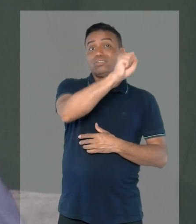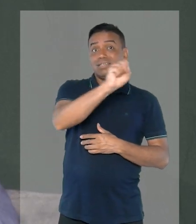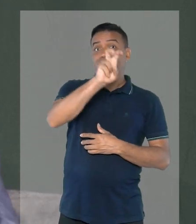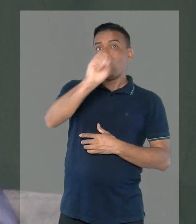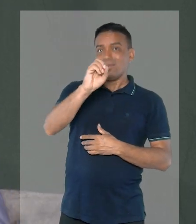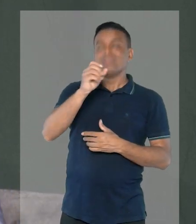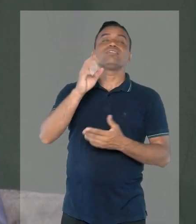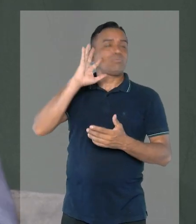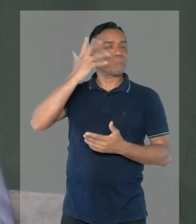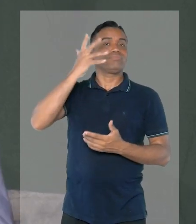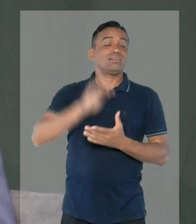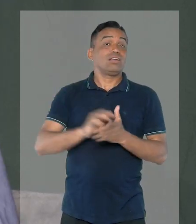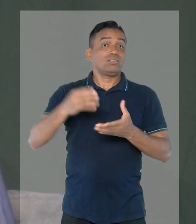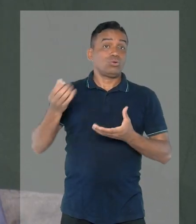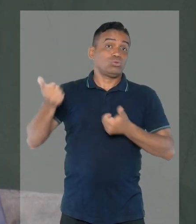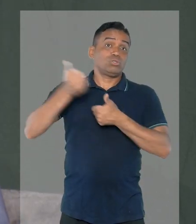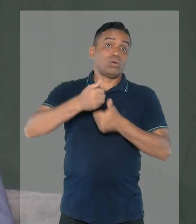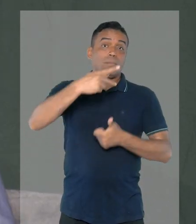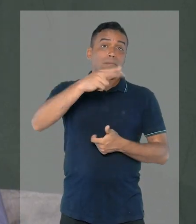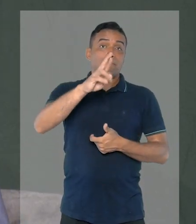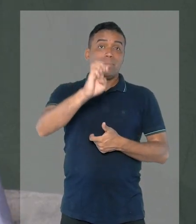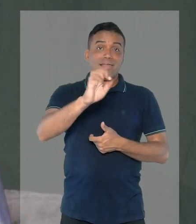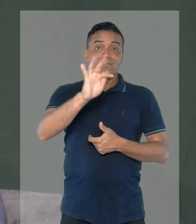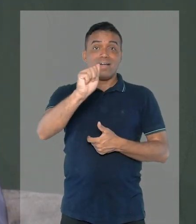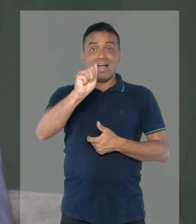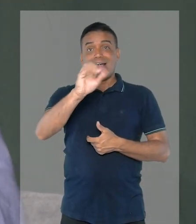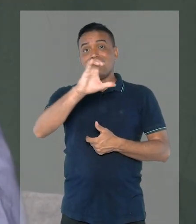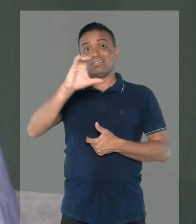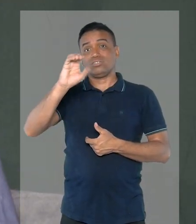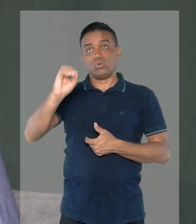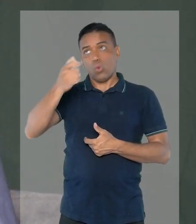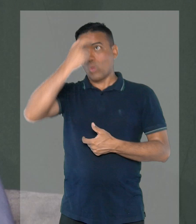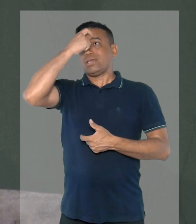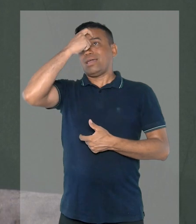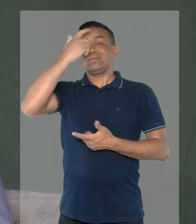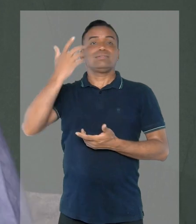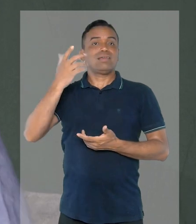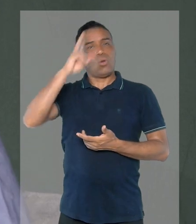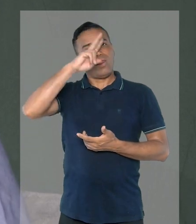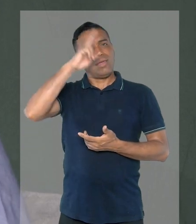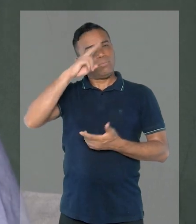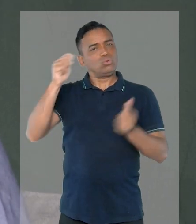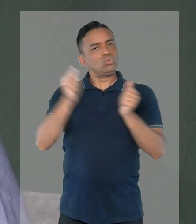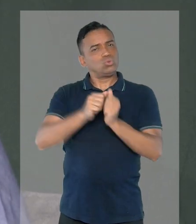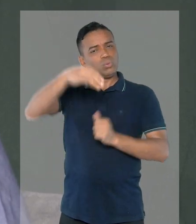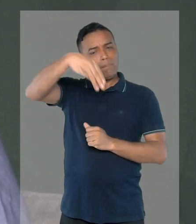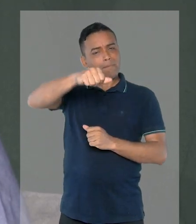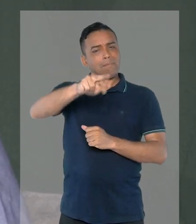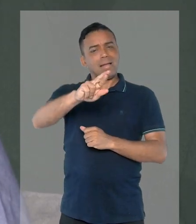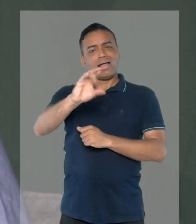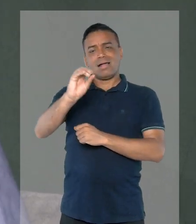romântica, o lugar do prefácio, da autoconsciência, é um lugar muito nobre, muito importante. Eu lembro de fazer uma matéria com o Marcos,